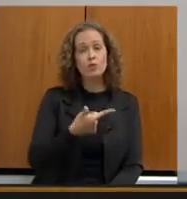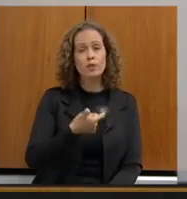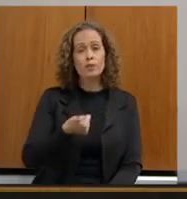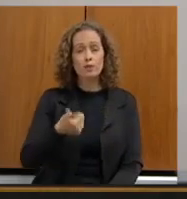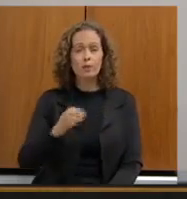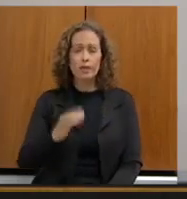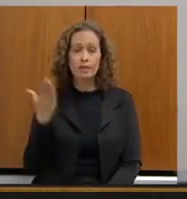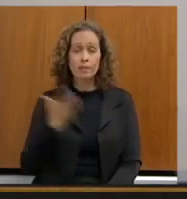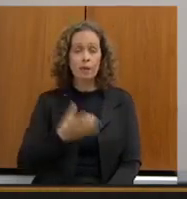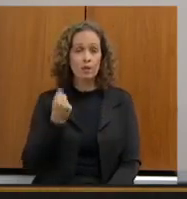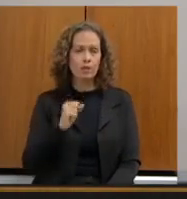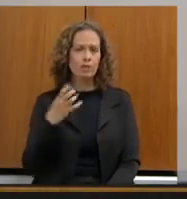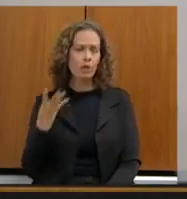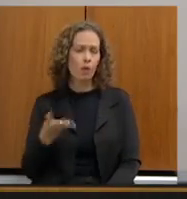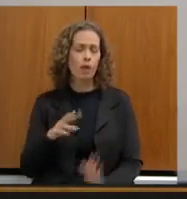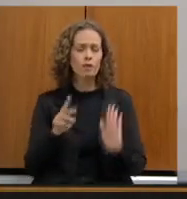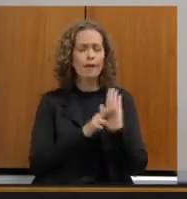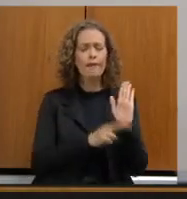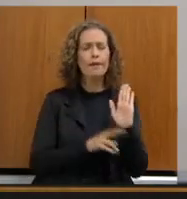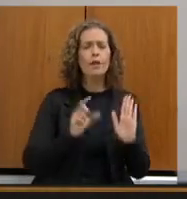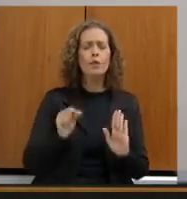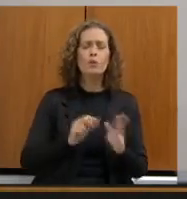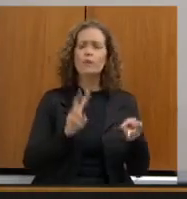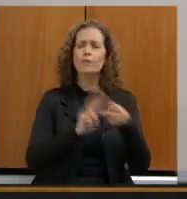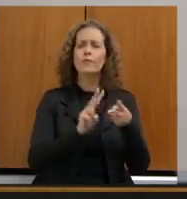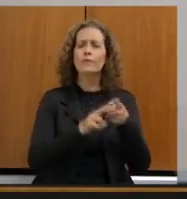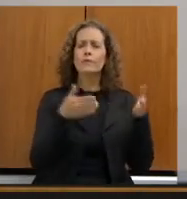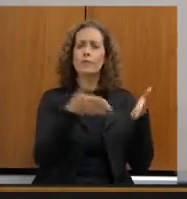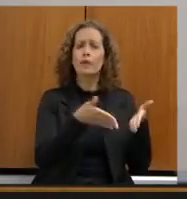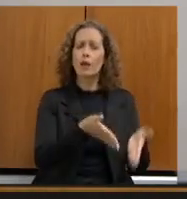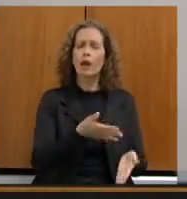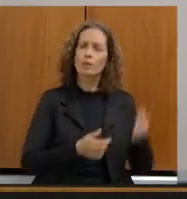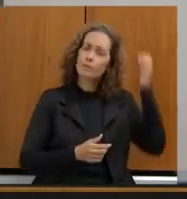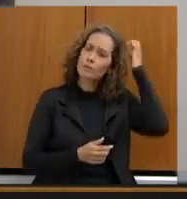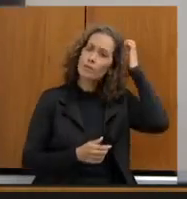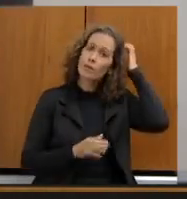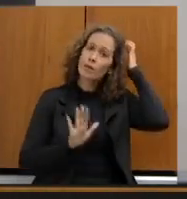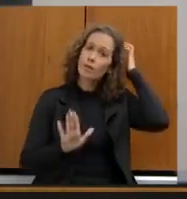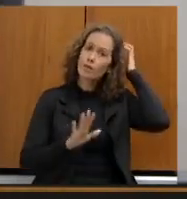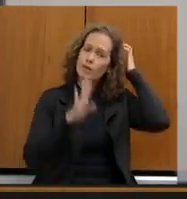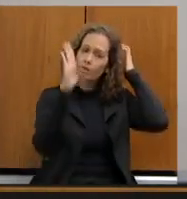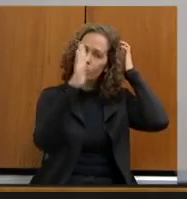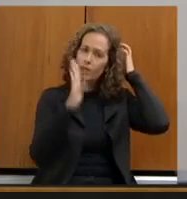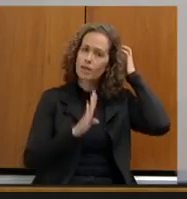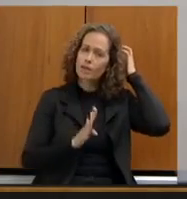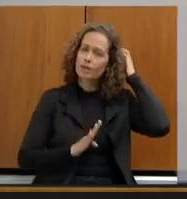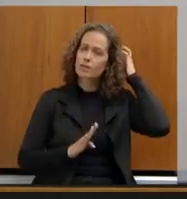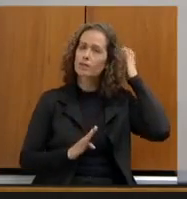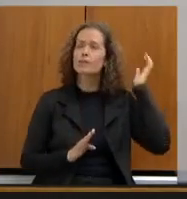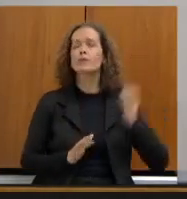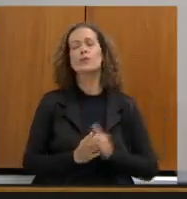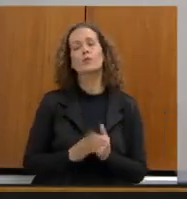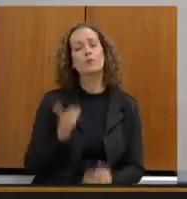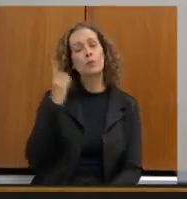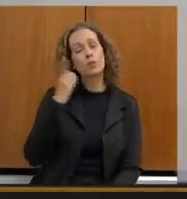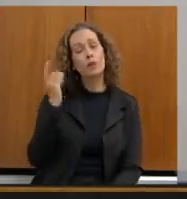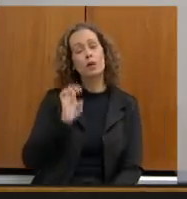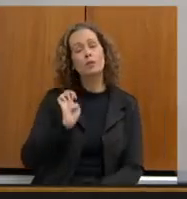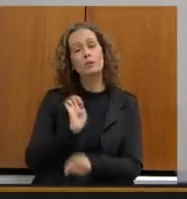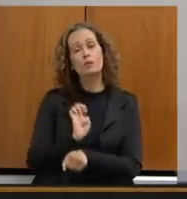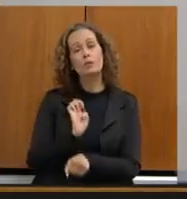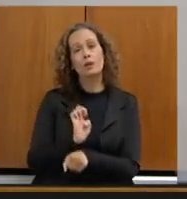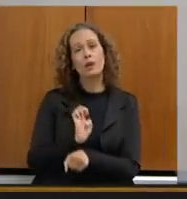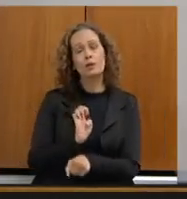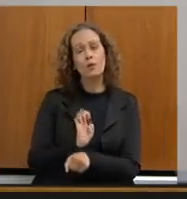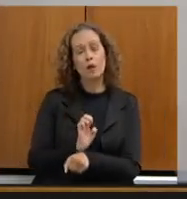primeira regra é cumprir pena só que no Brasil vou começar por aqui o secretário deputados estaduais